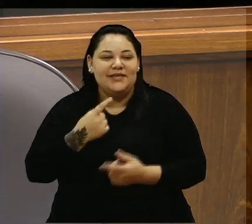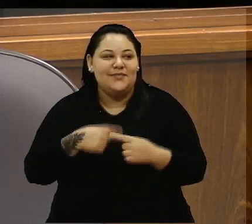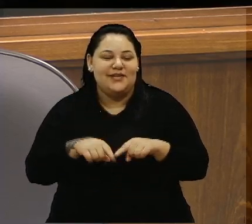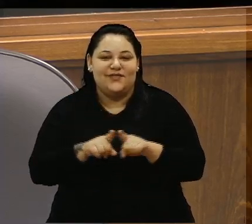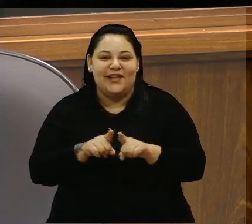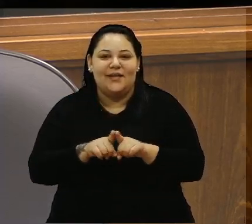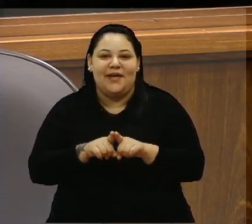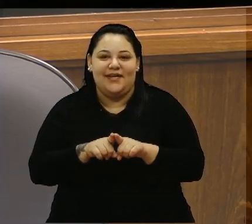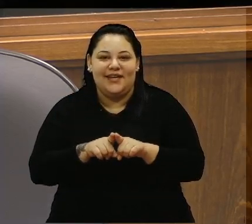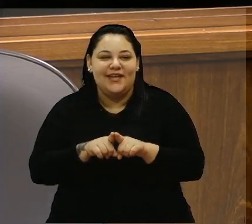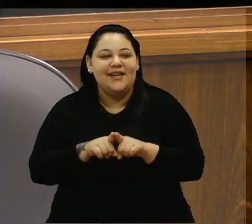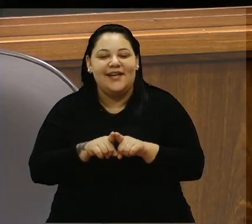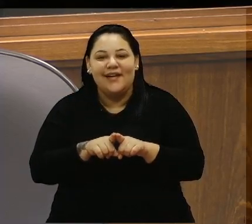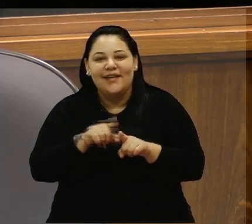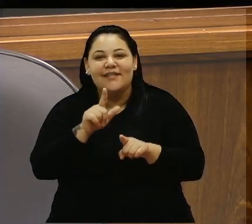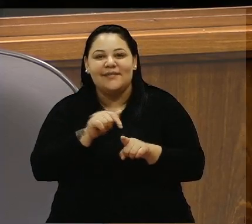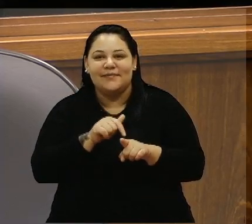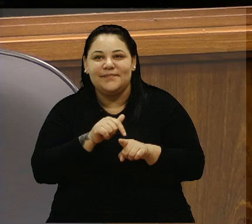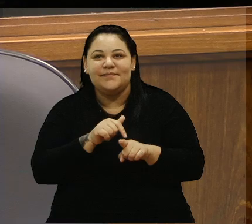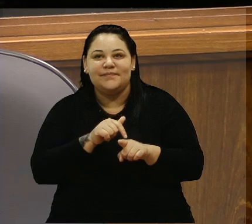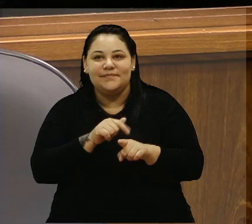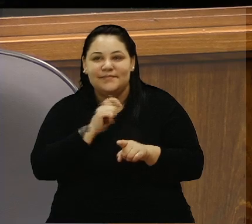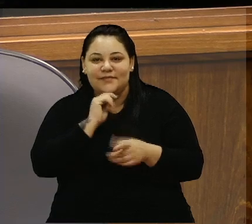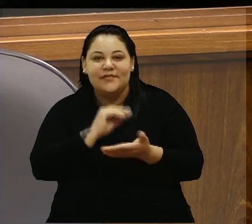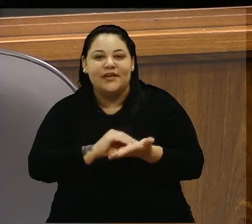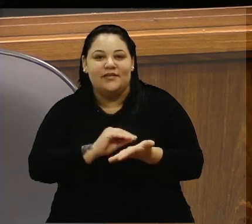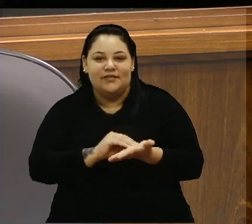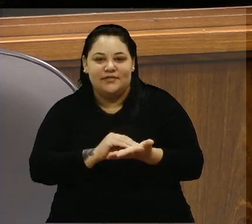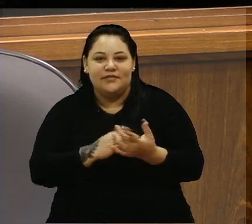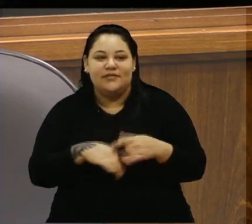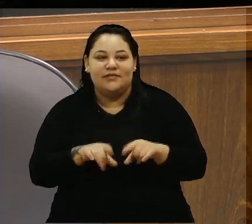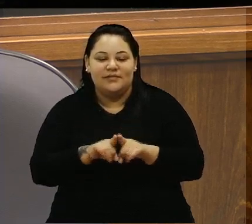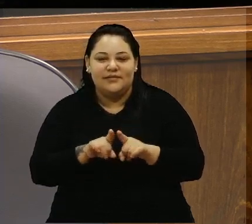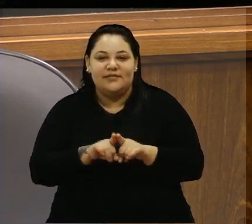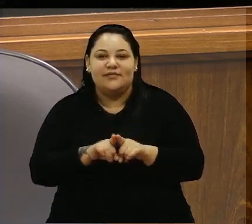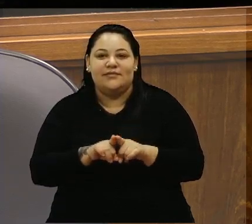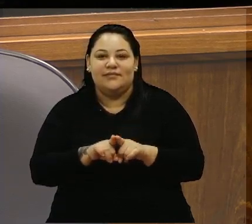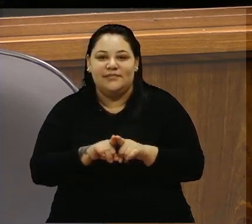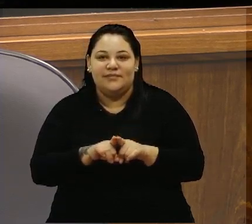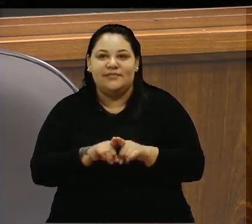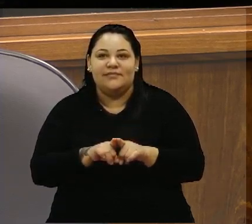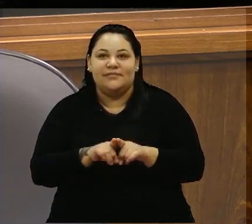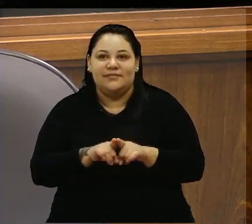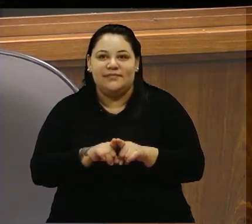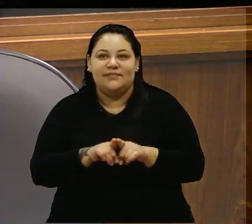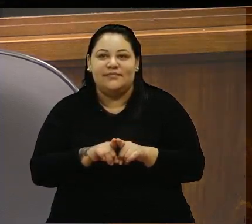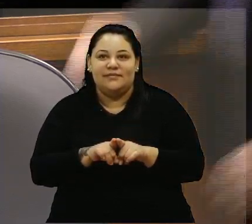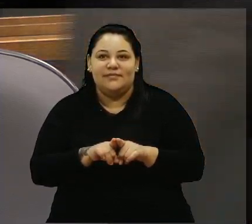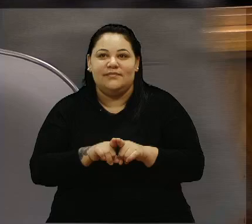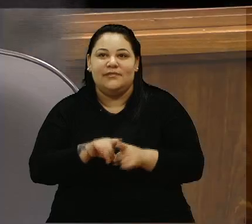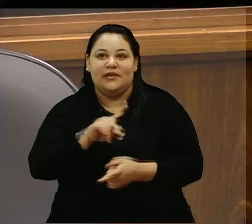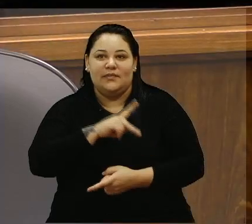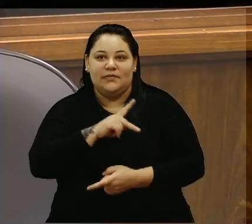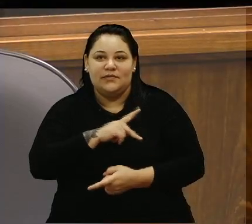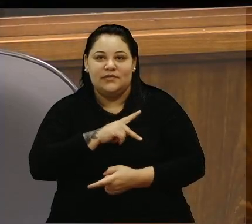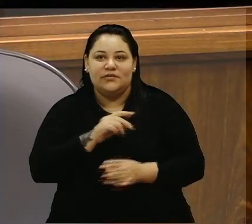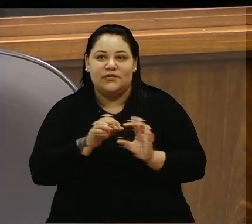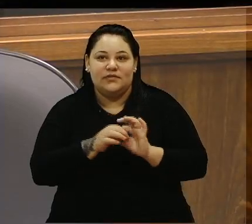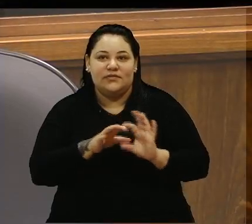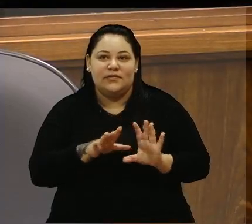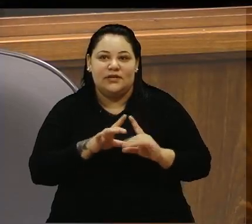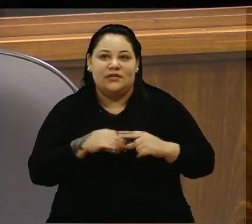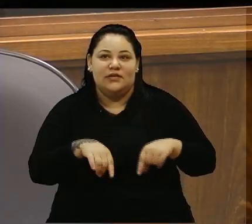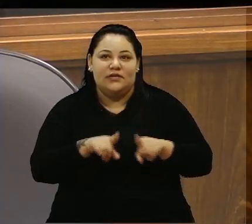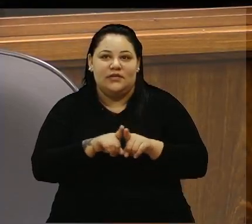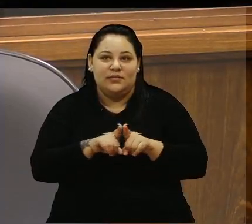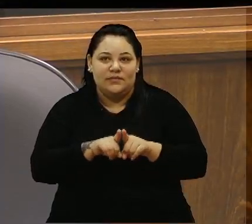também. Então, talvez é isso que esteja faltando. Alguém técnico. Mas acredito eu que se a prefeitura deixar de ser um cabide de emprego